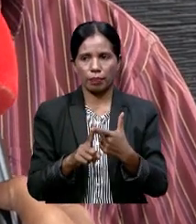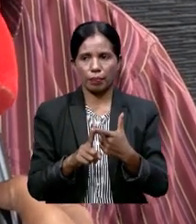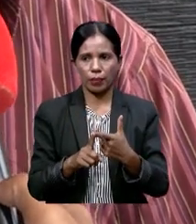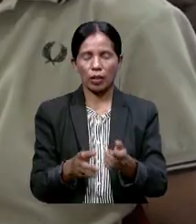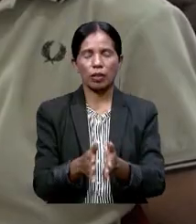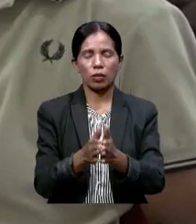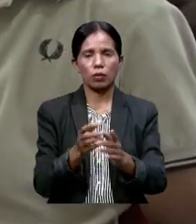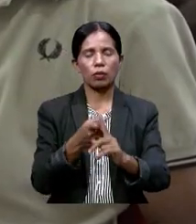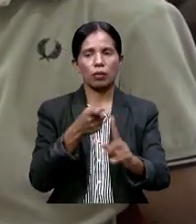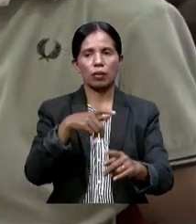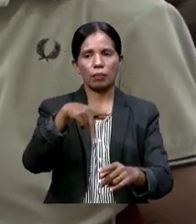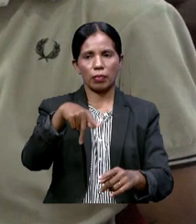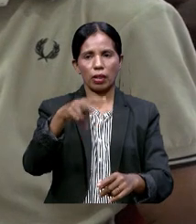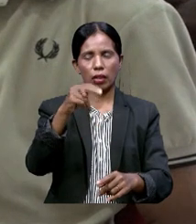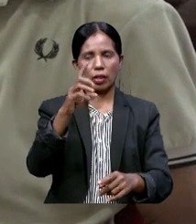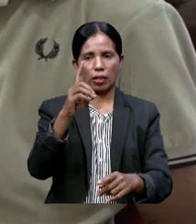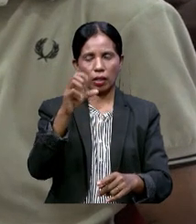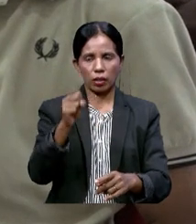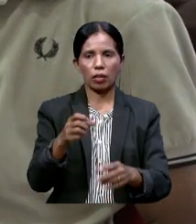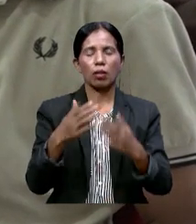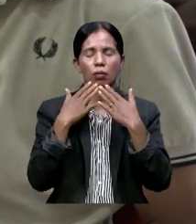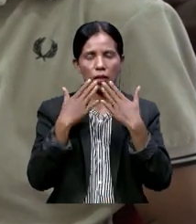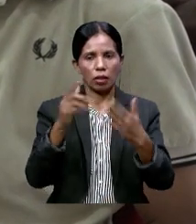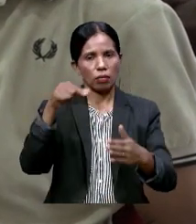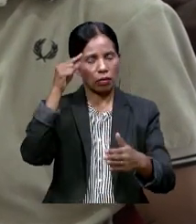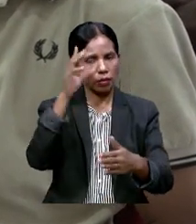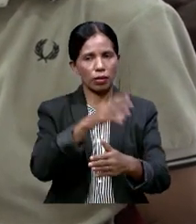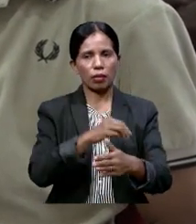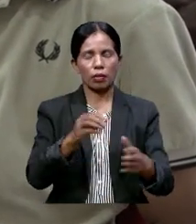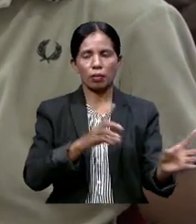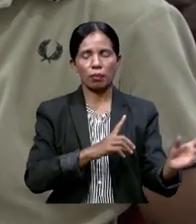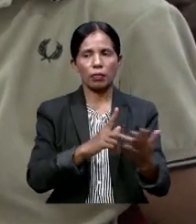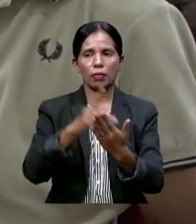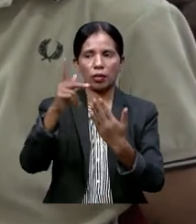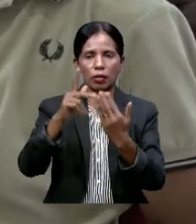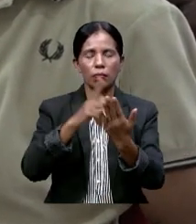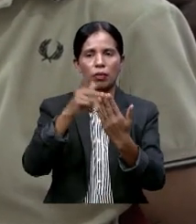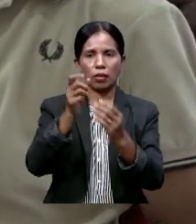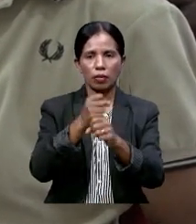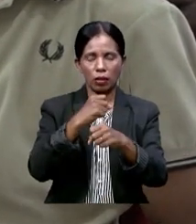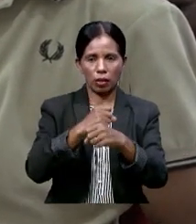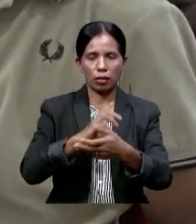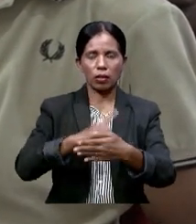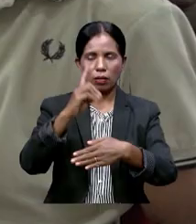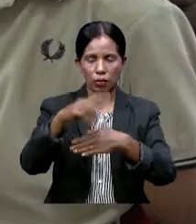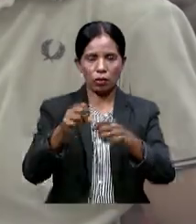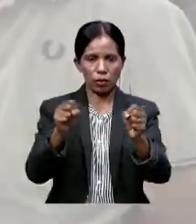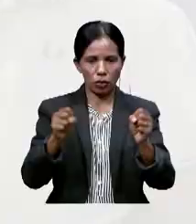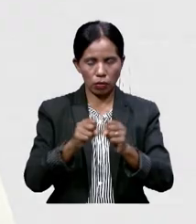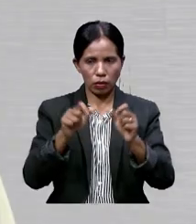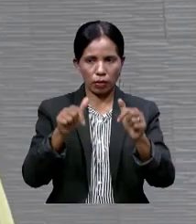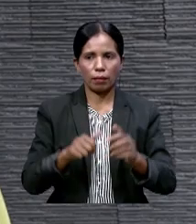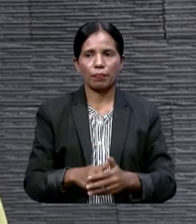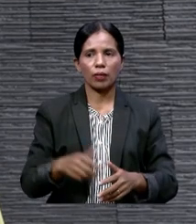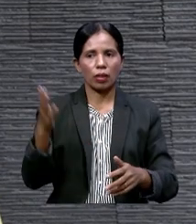usi pendes Chef Suku Kaikoli agradece ba governo tamba bela implementa programa halo desenvolvimento ya sukularan ni hatiane